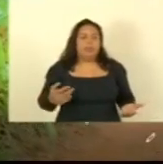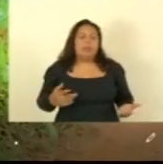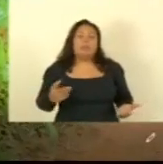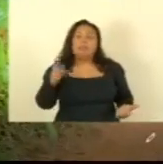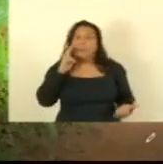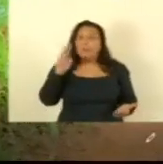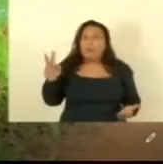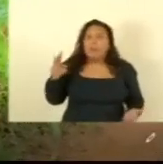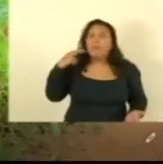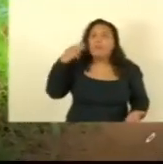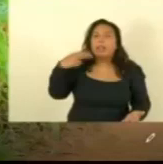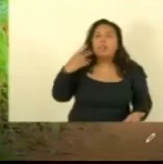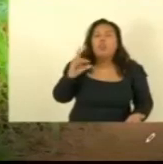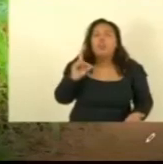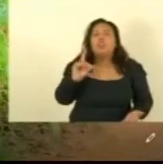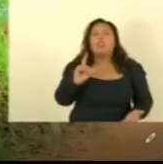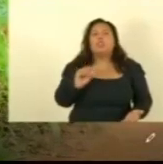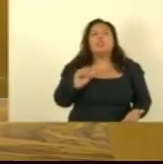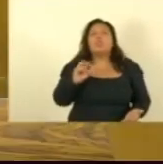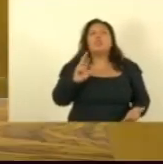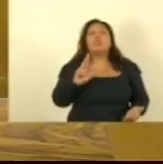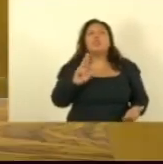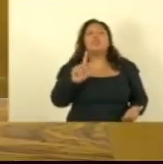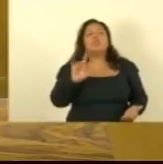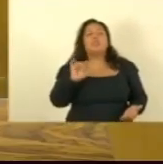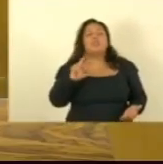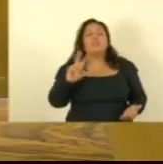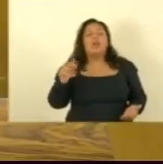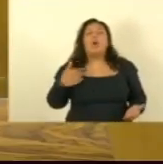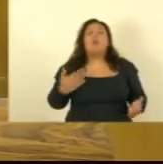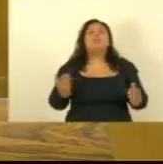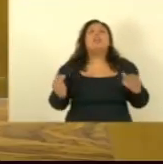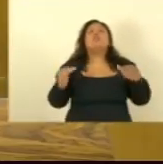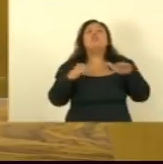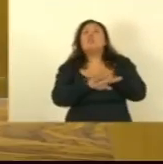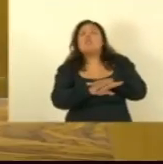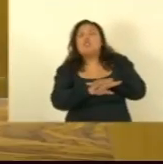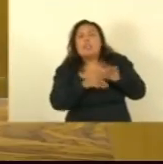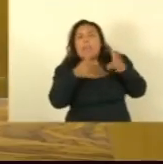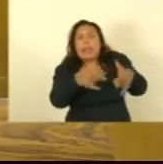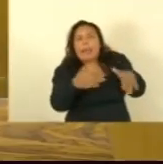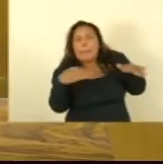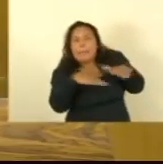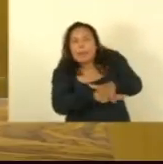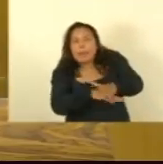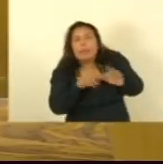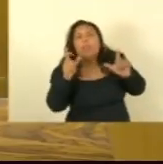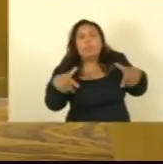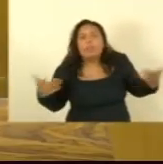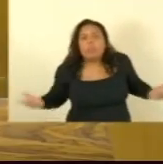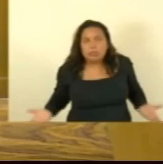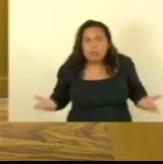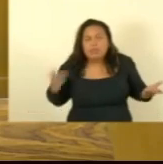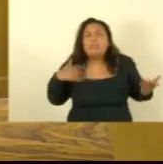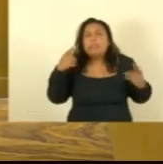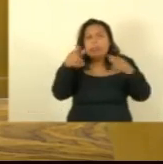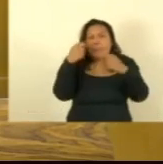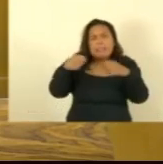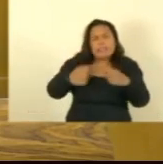Dorgival. Dorgival, onde é que está você? Está escondido debaixo da cama não, né, Dorgival? Você deveria,